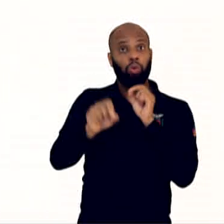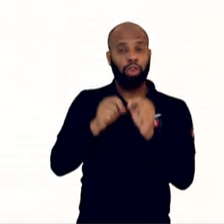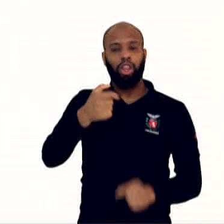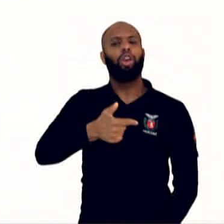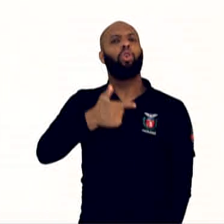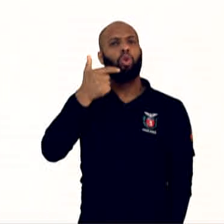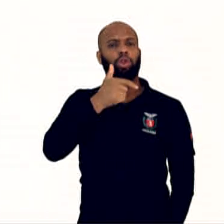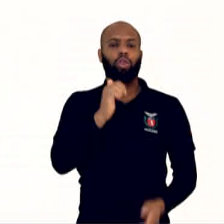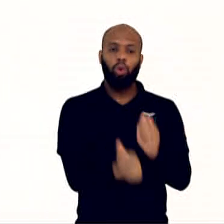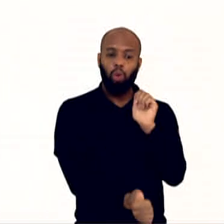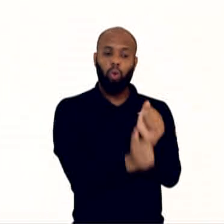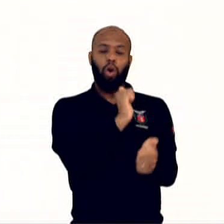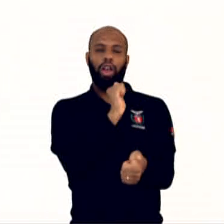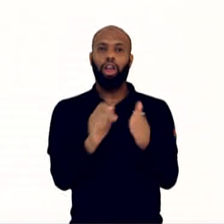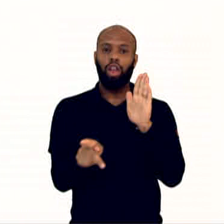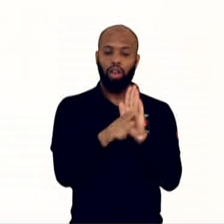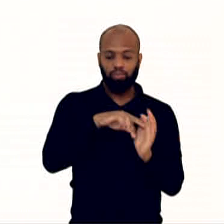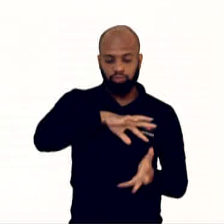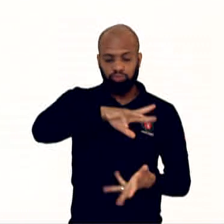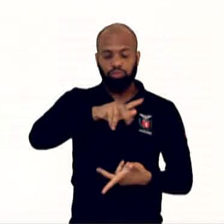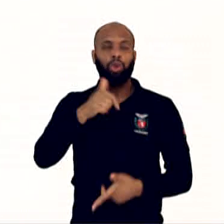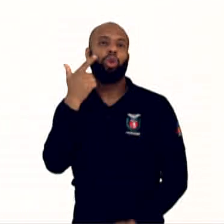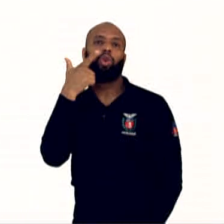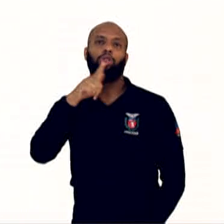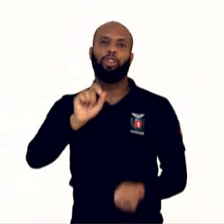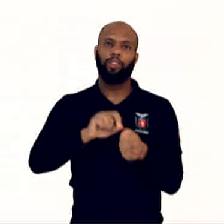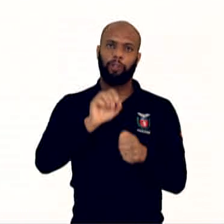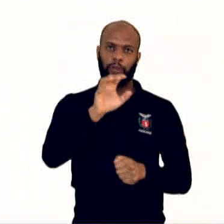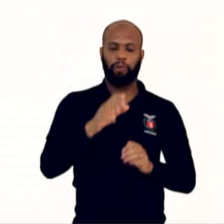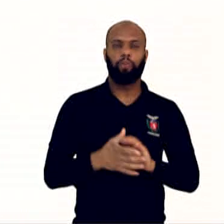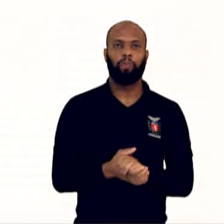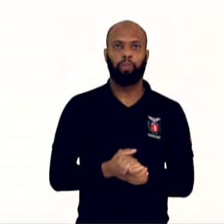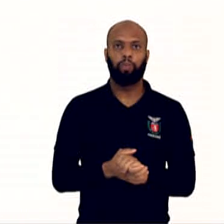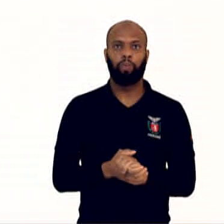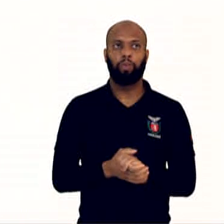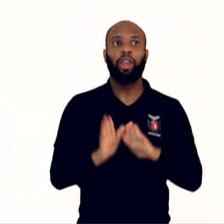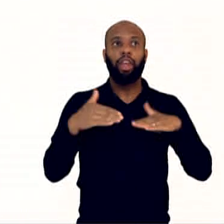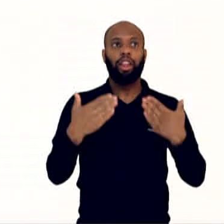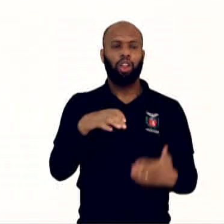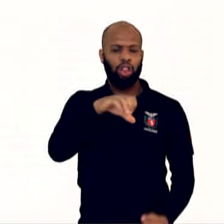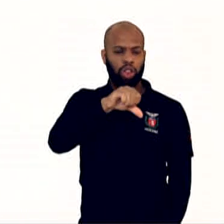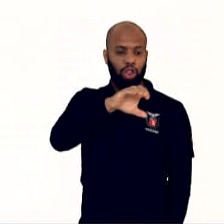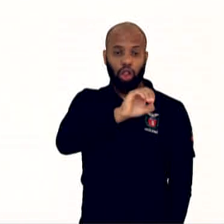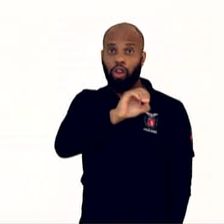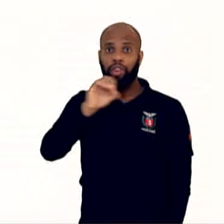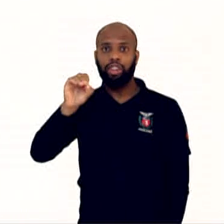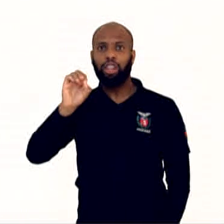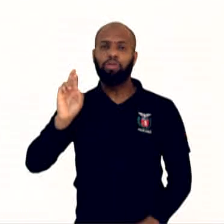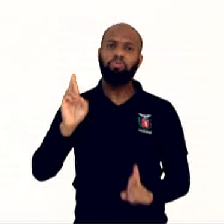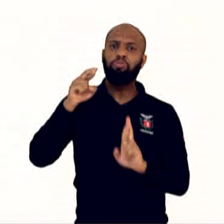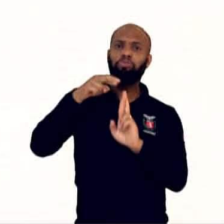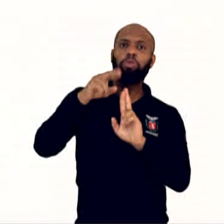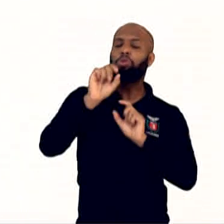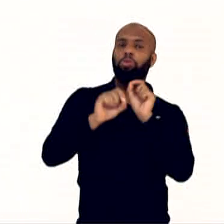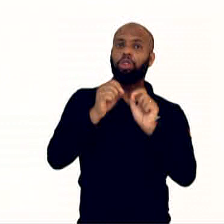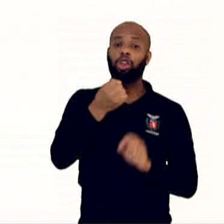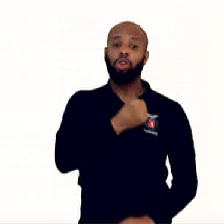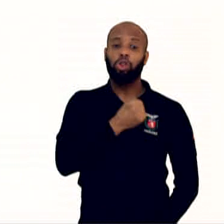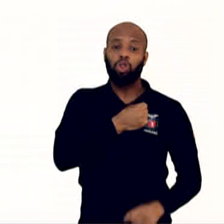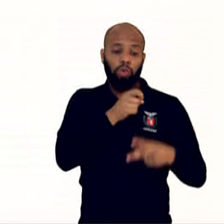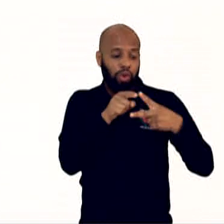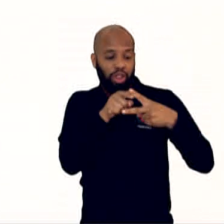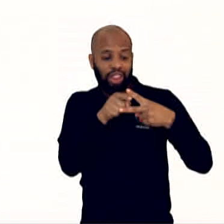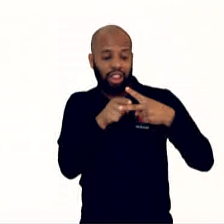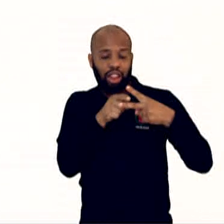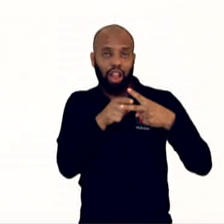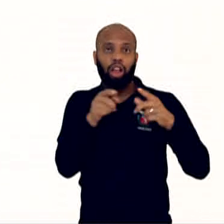segundo atleta do mundo a conseguir esse feito. A denominação 900 refere-se ao número de graus que